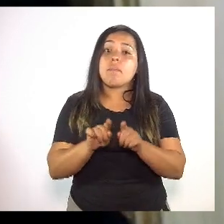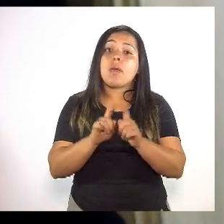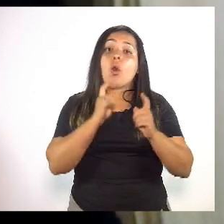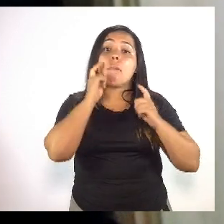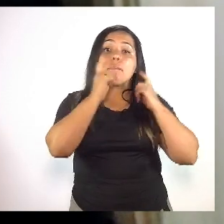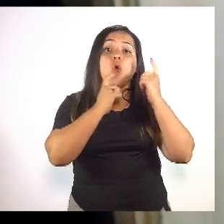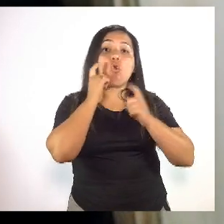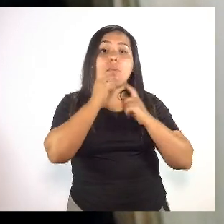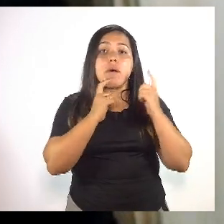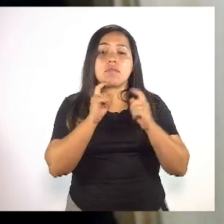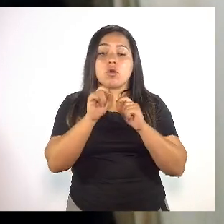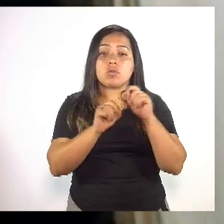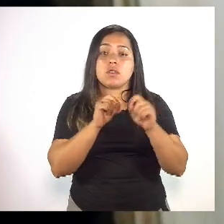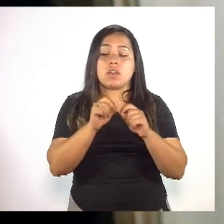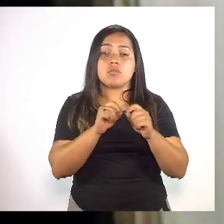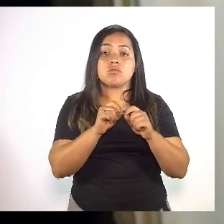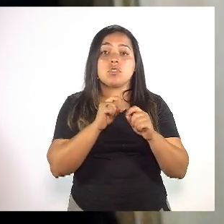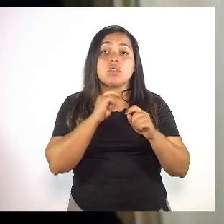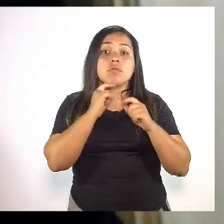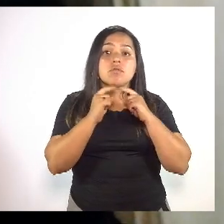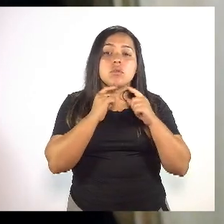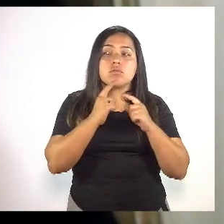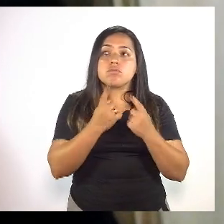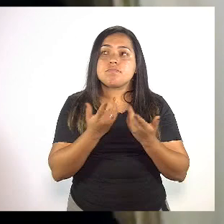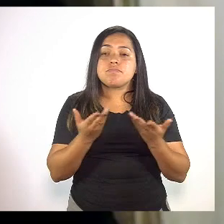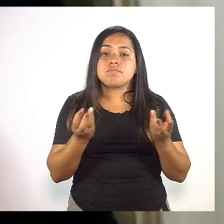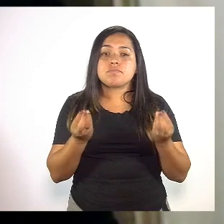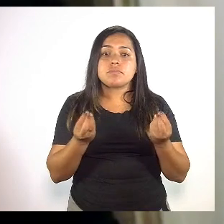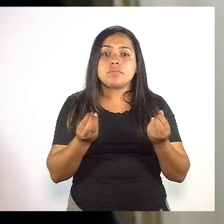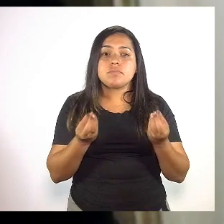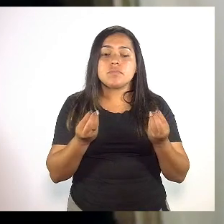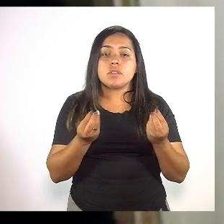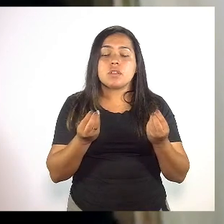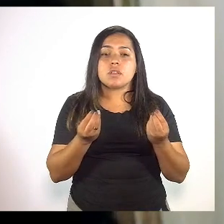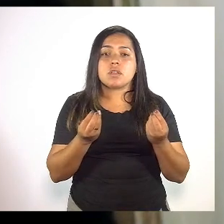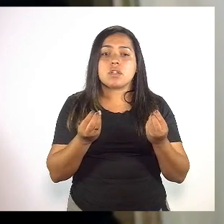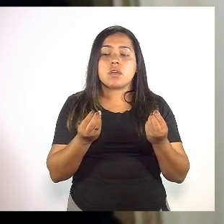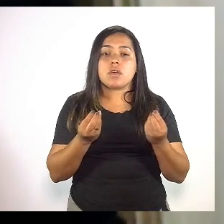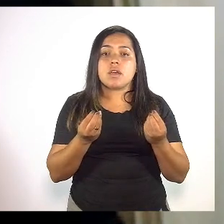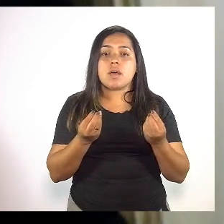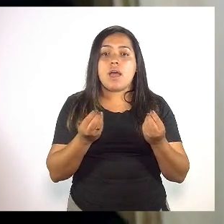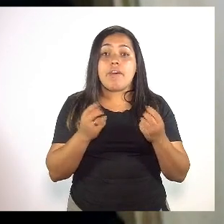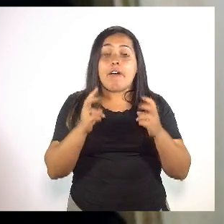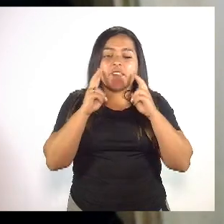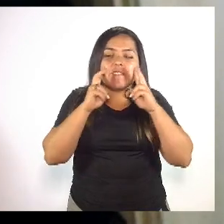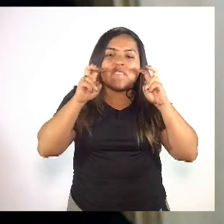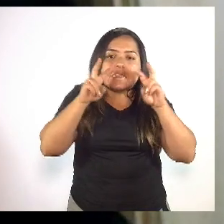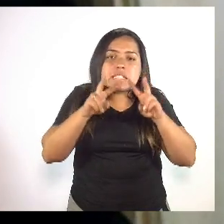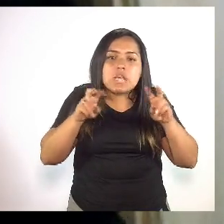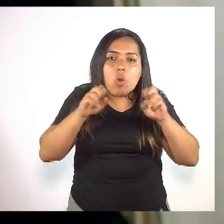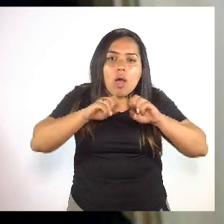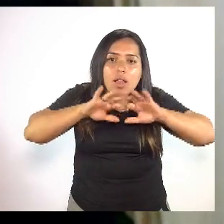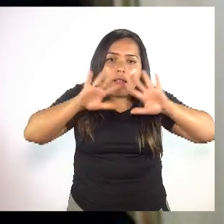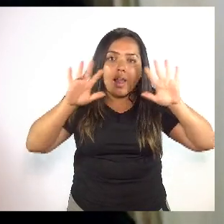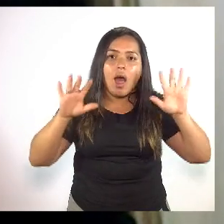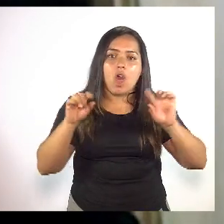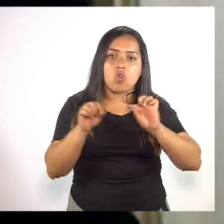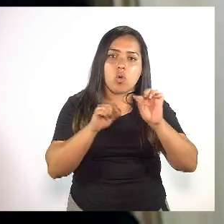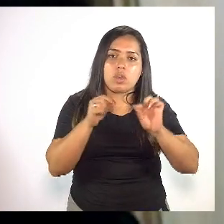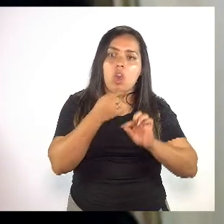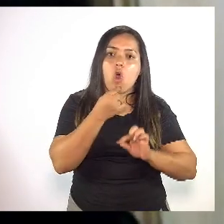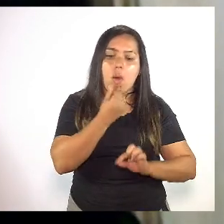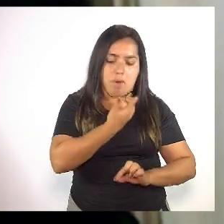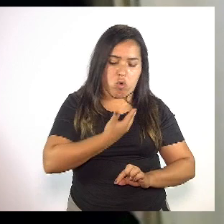preocupação de não contaminar, até pela questão da indivisibilidade ou não, do atual